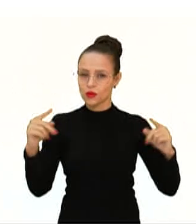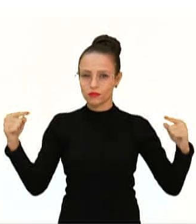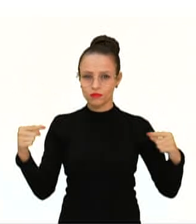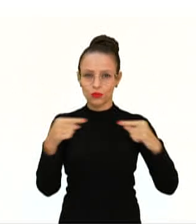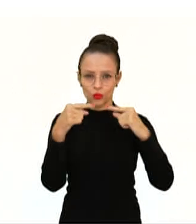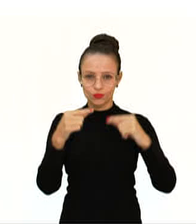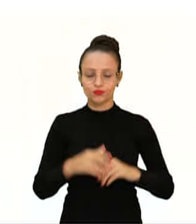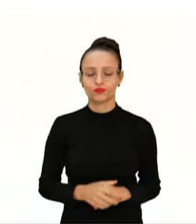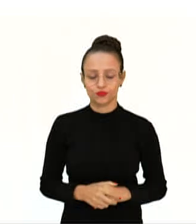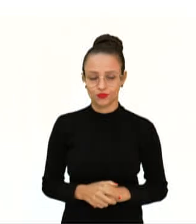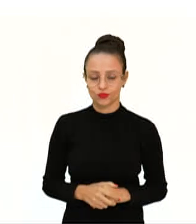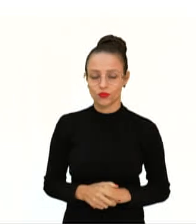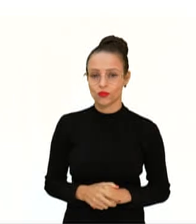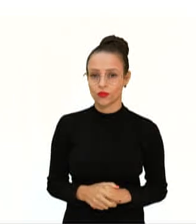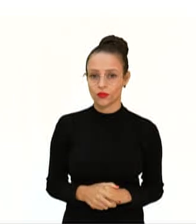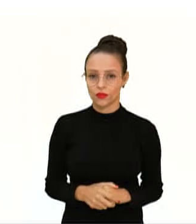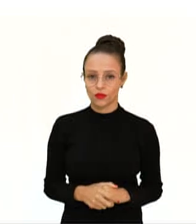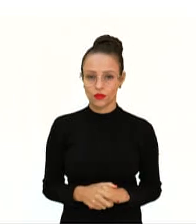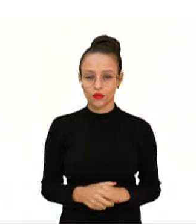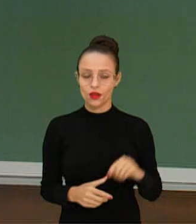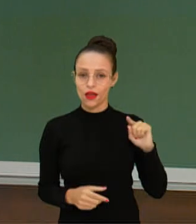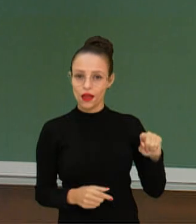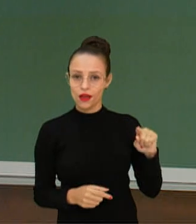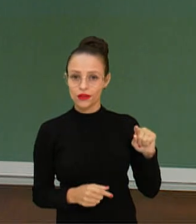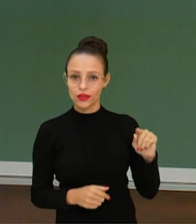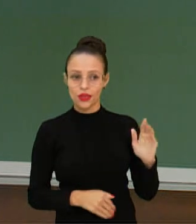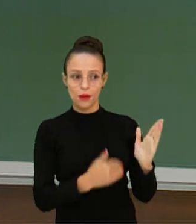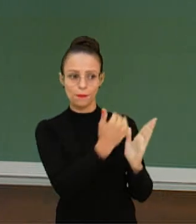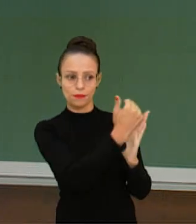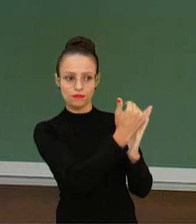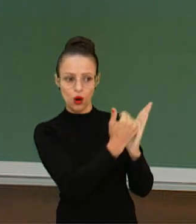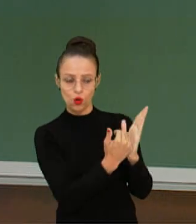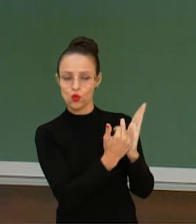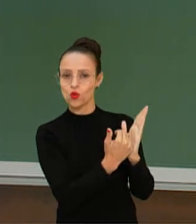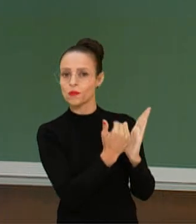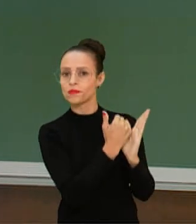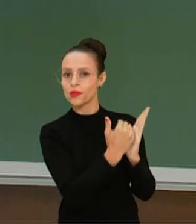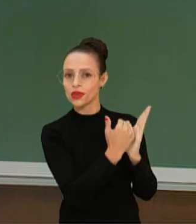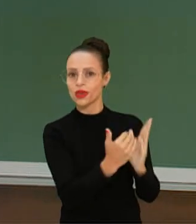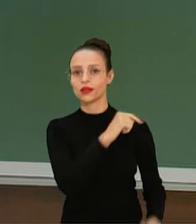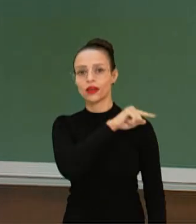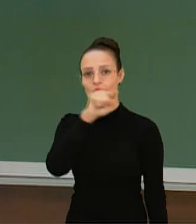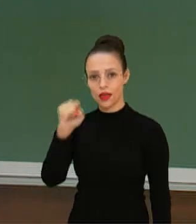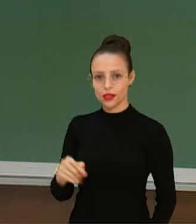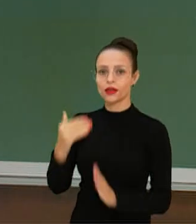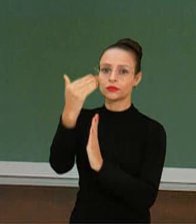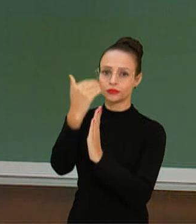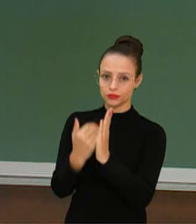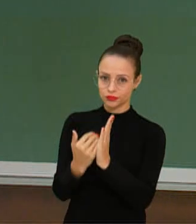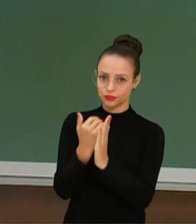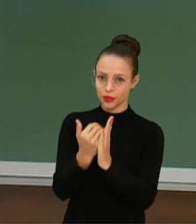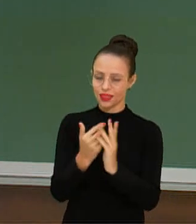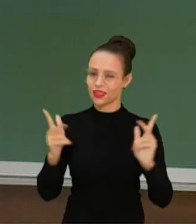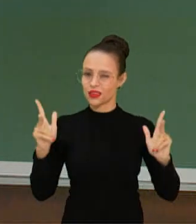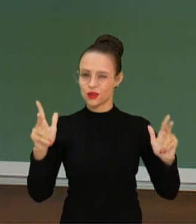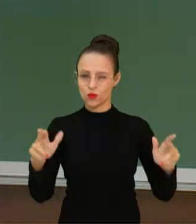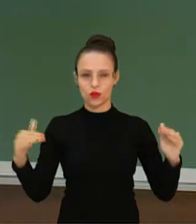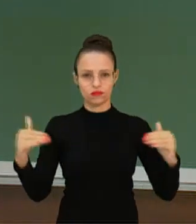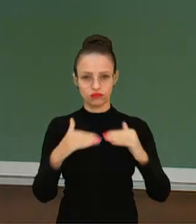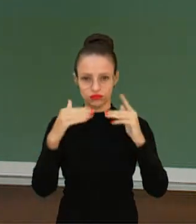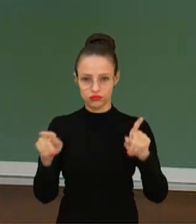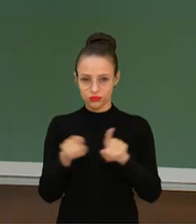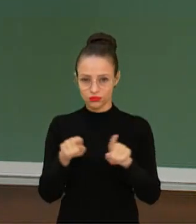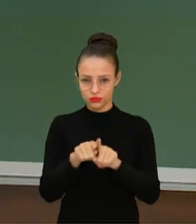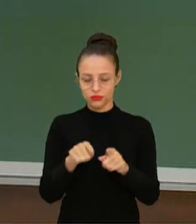dobrar. Ah, eu tenho uma grandeza aqui que ela caiu pela metade. Então, a outra também vai cair pela metade,